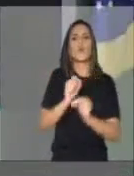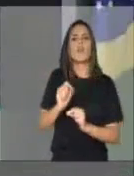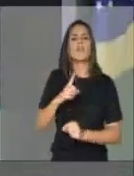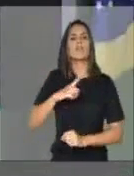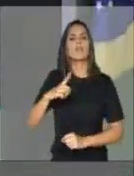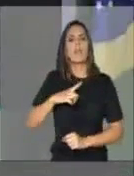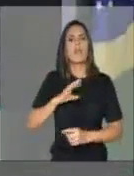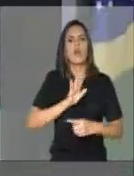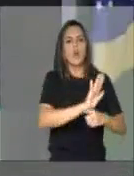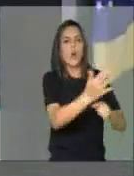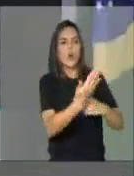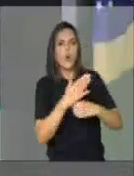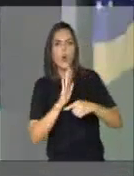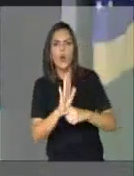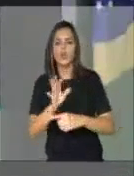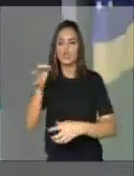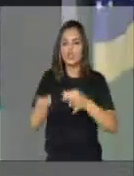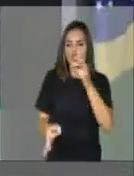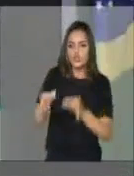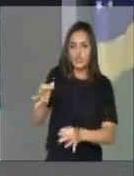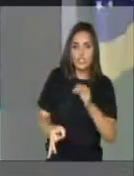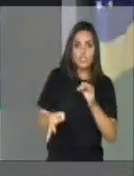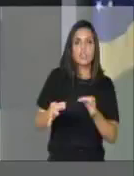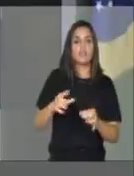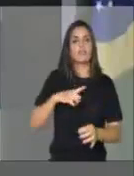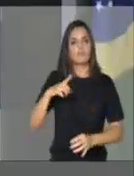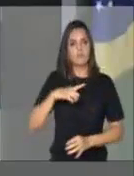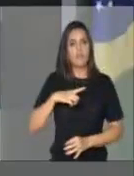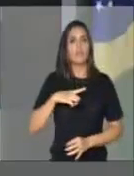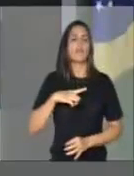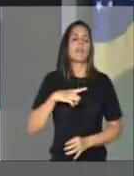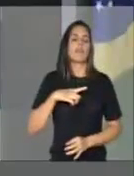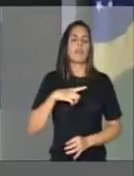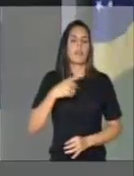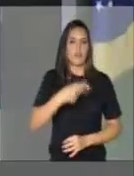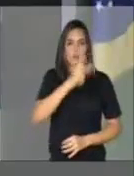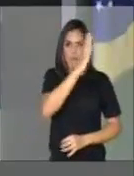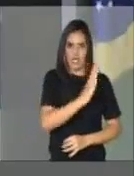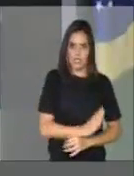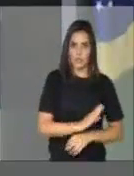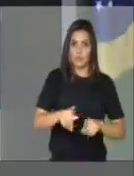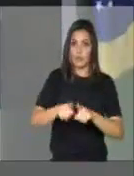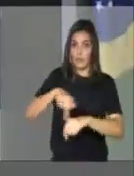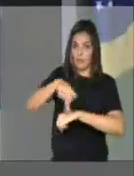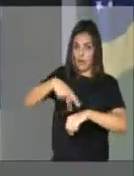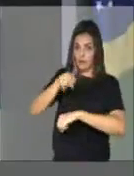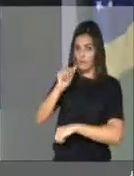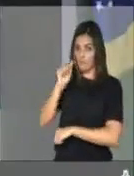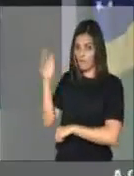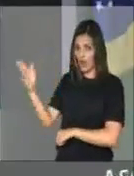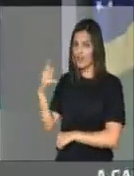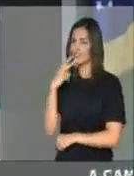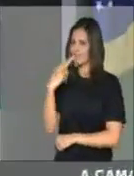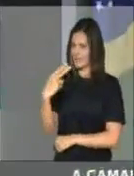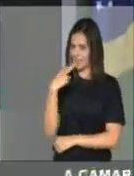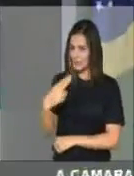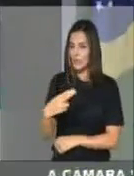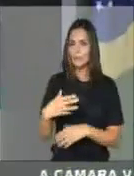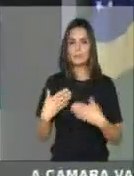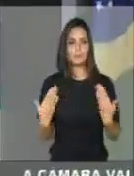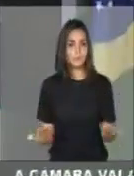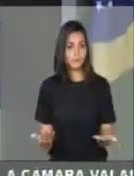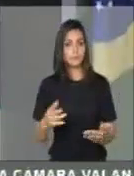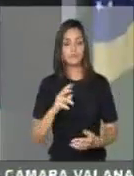a adoção de procedimentos de cooperação jurídica internacional que impõe judicialização não só no Brasil, mas também no país estrangeiro, como acaba